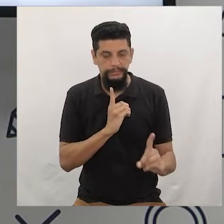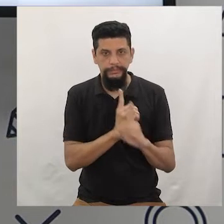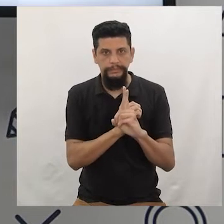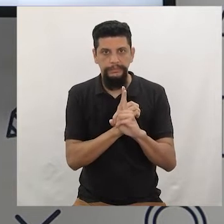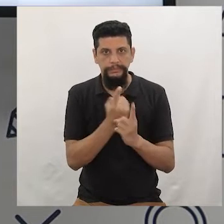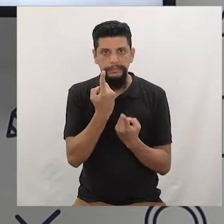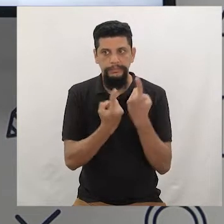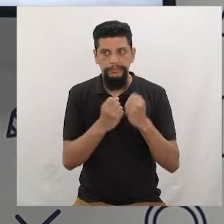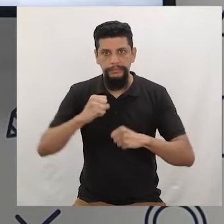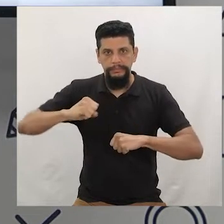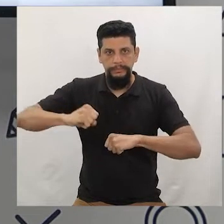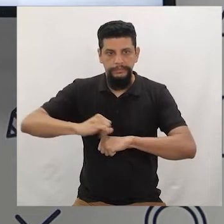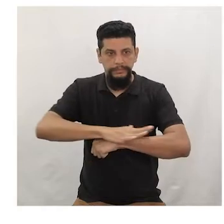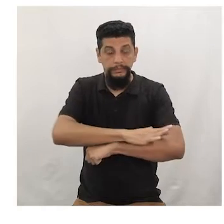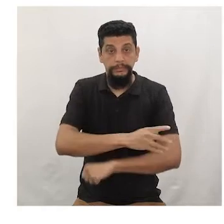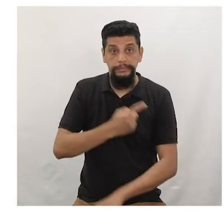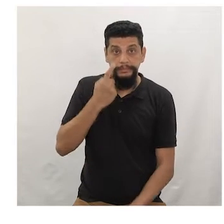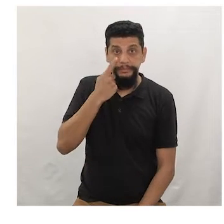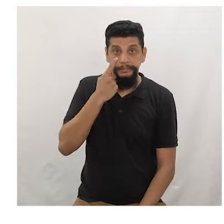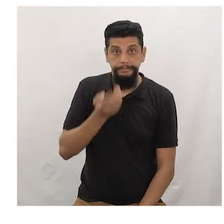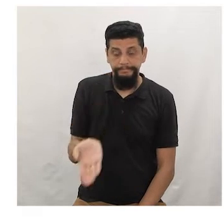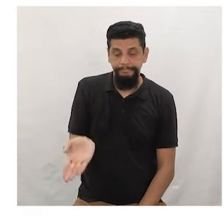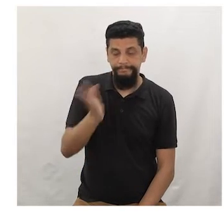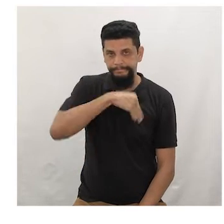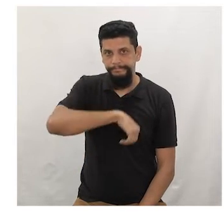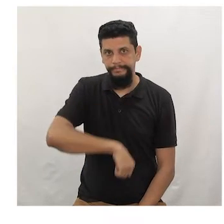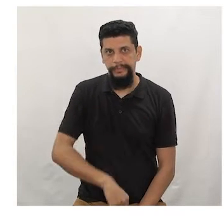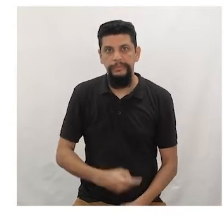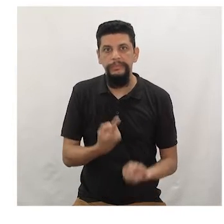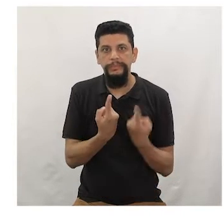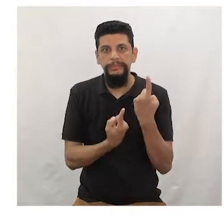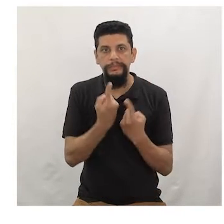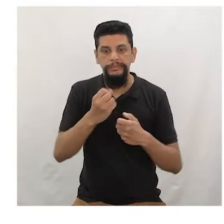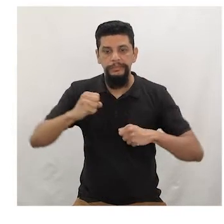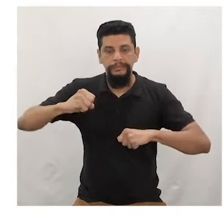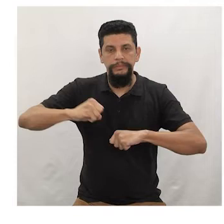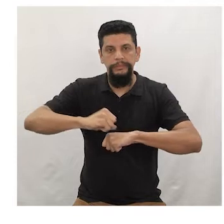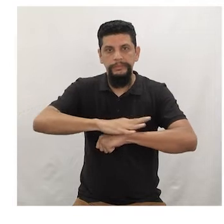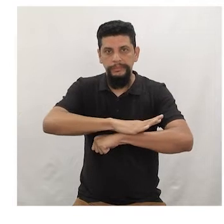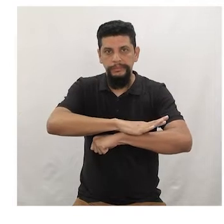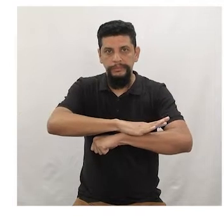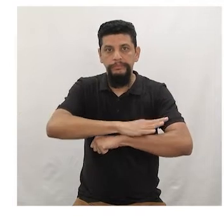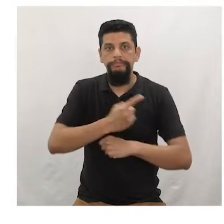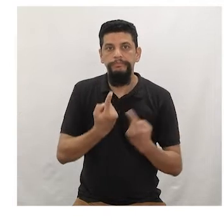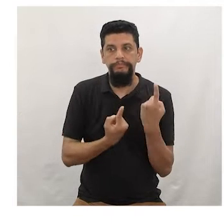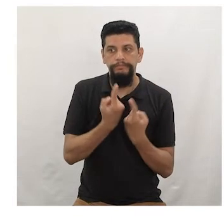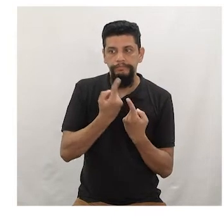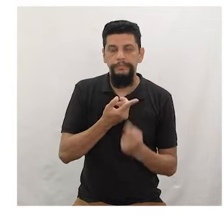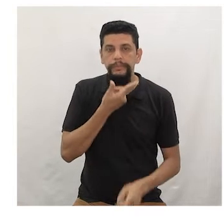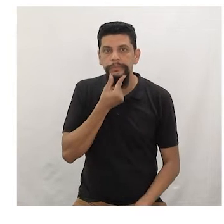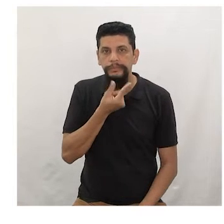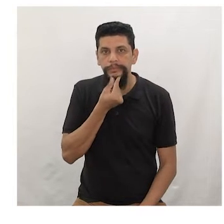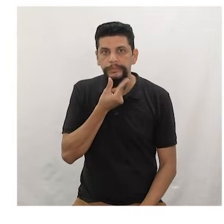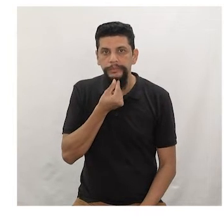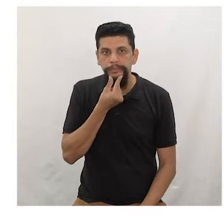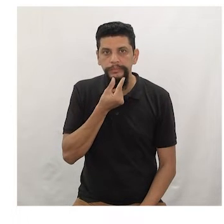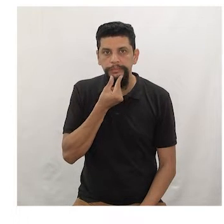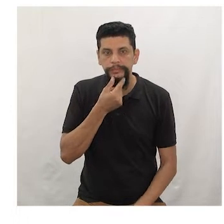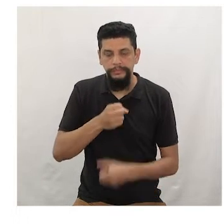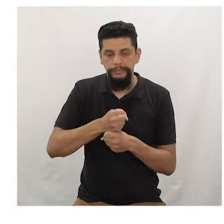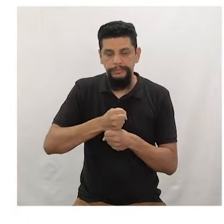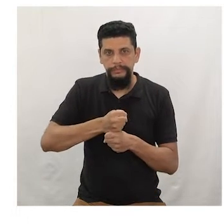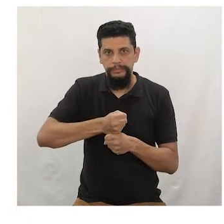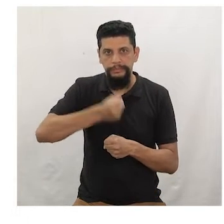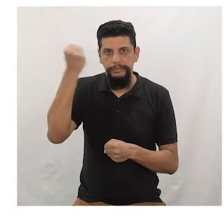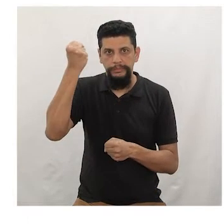encontrar qual é a sombra. Vamos lá? Qual é a sombra do menino com